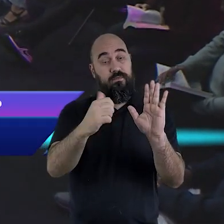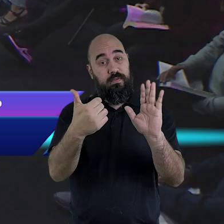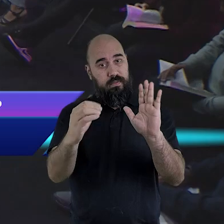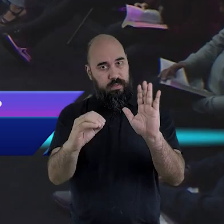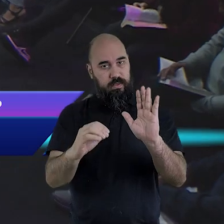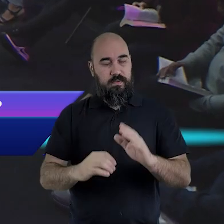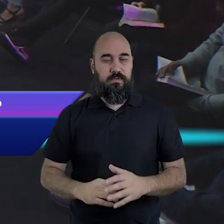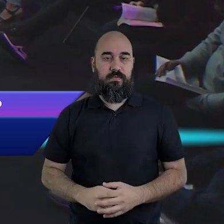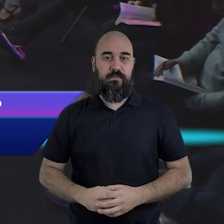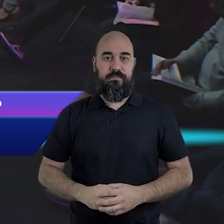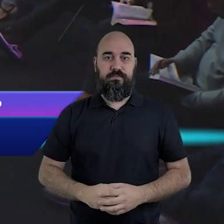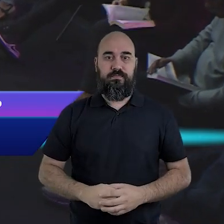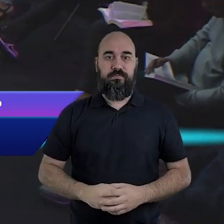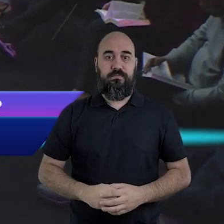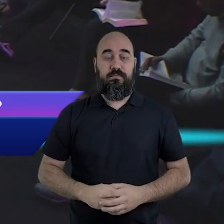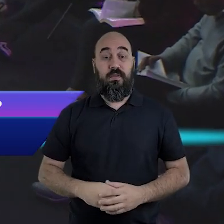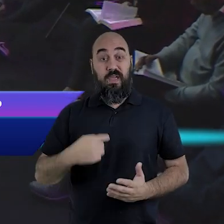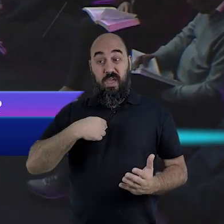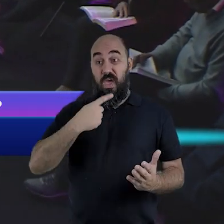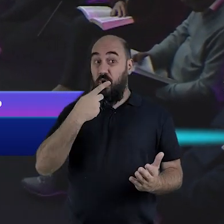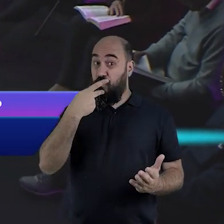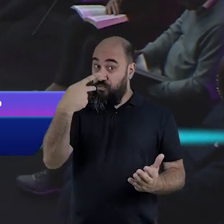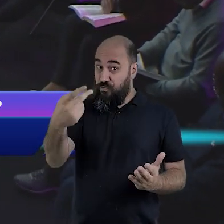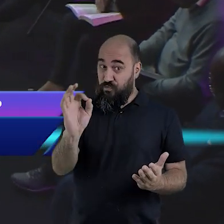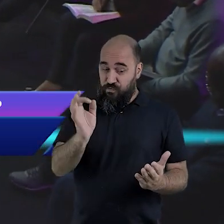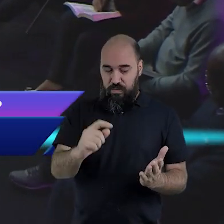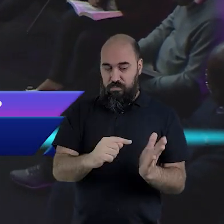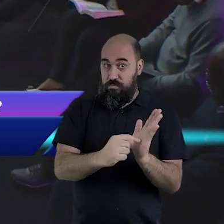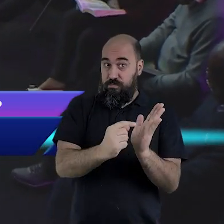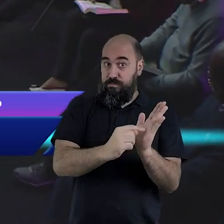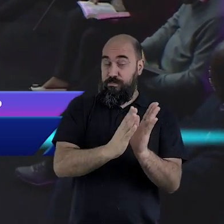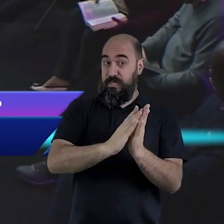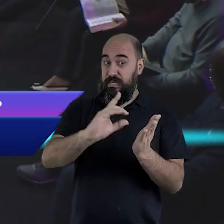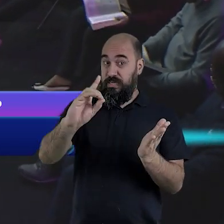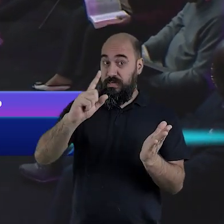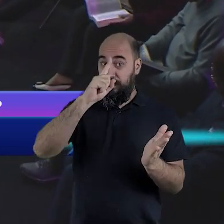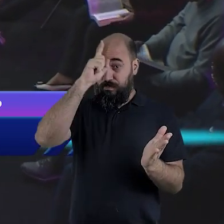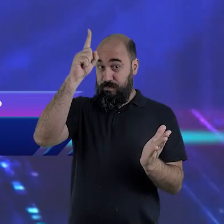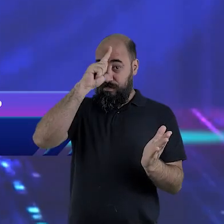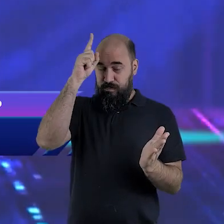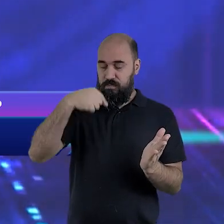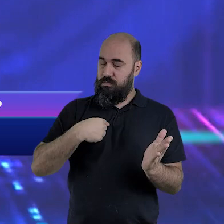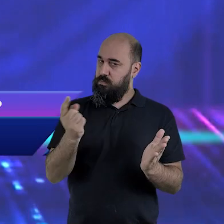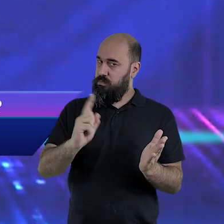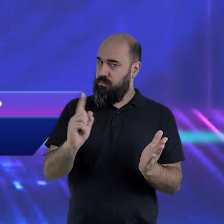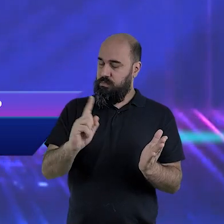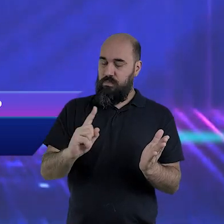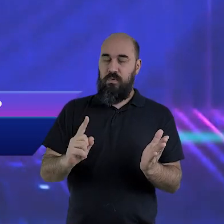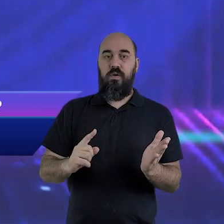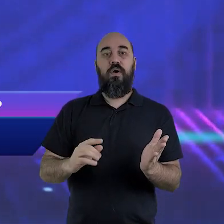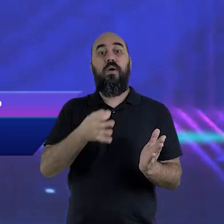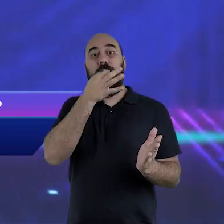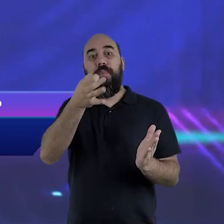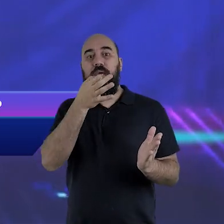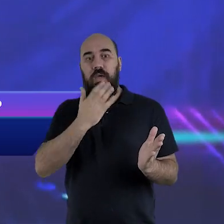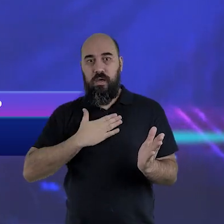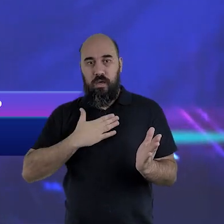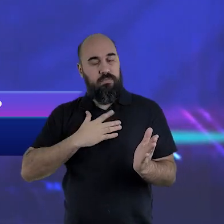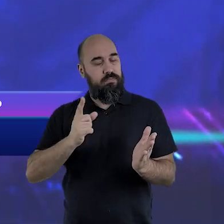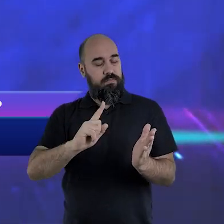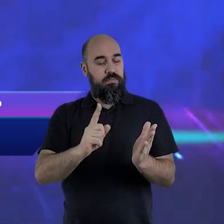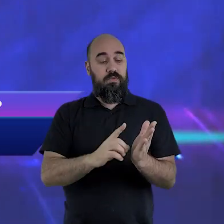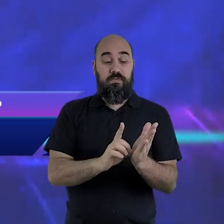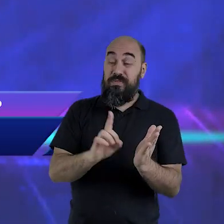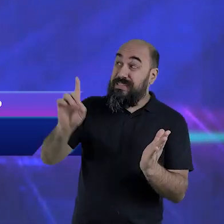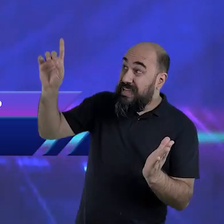precisa falar. Não são as opiniões minhas que valem. O que vale aqui é o assim diz